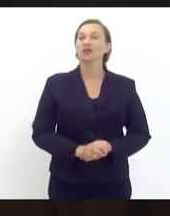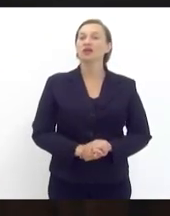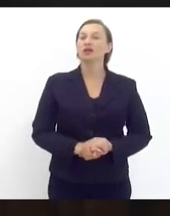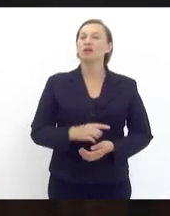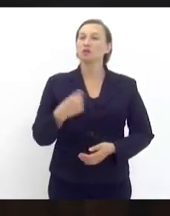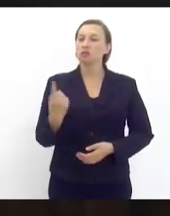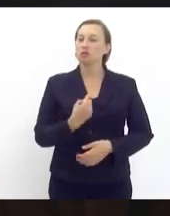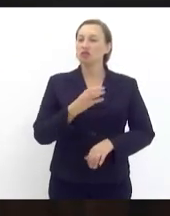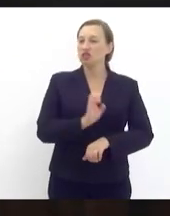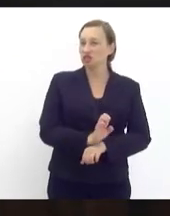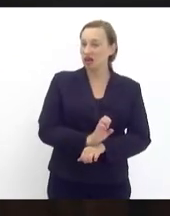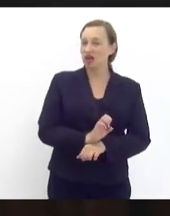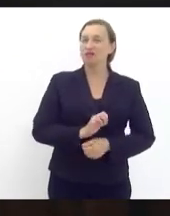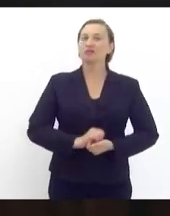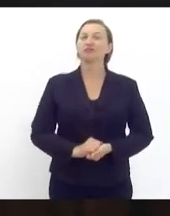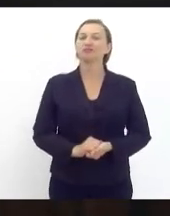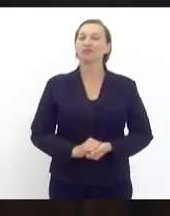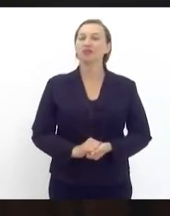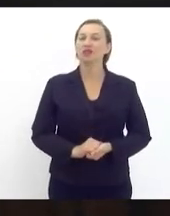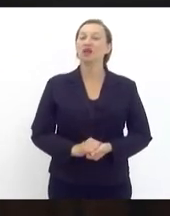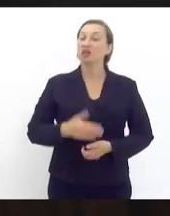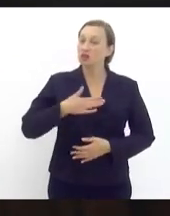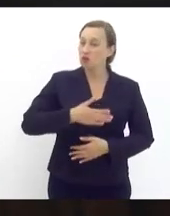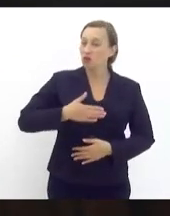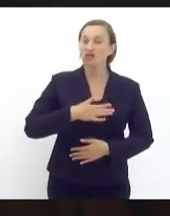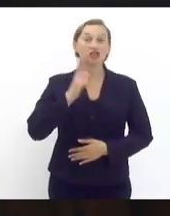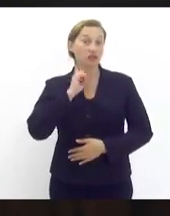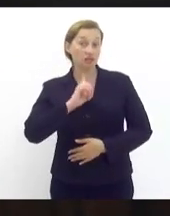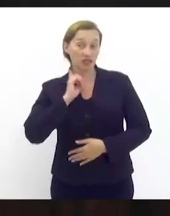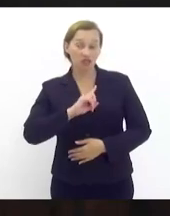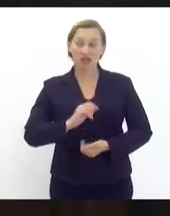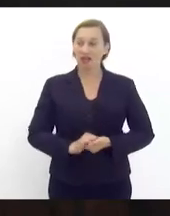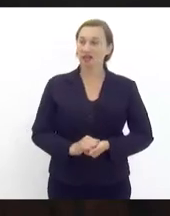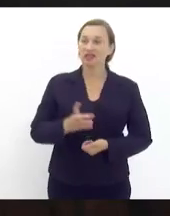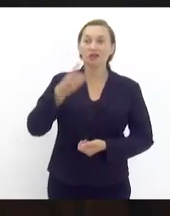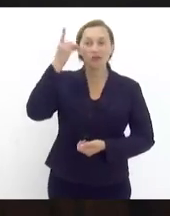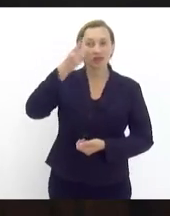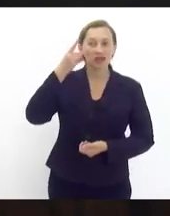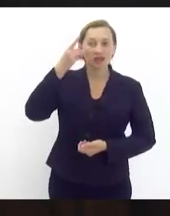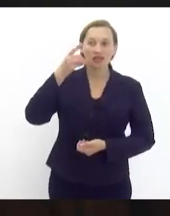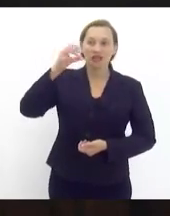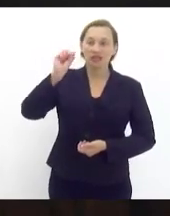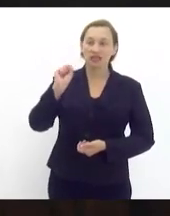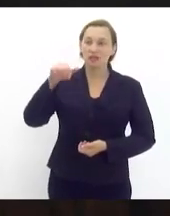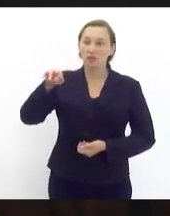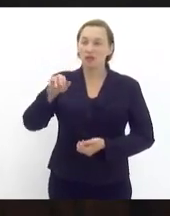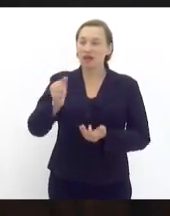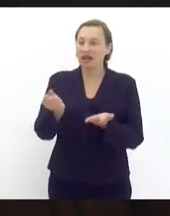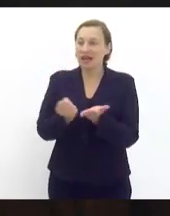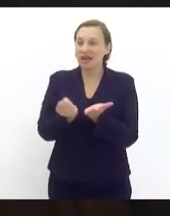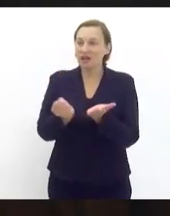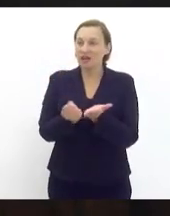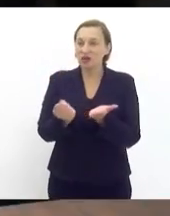nosso Estado com irmão que a gente tanto gosta que é Minas Gerais Deputado Samuel na Malafaia por favor